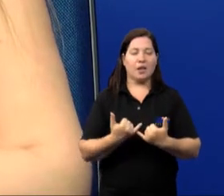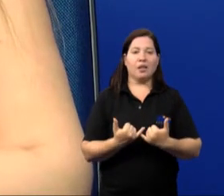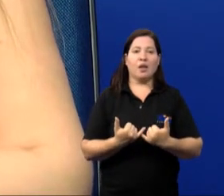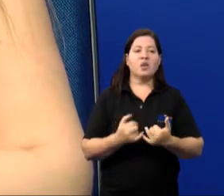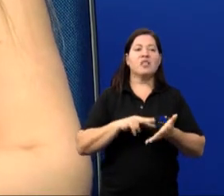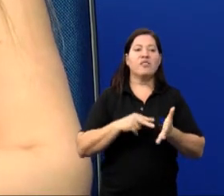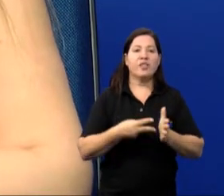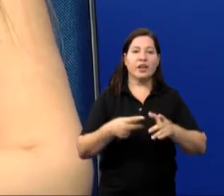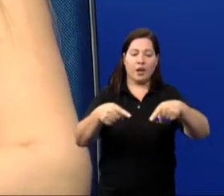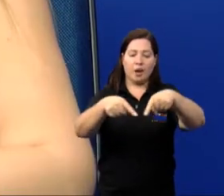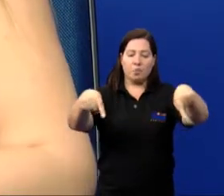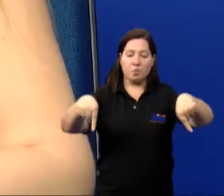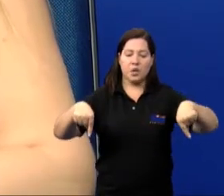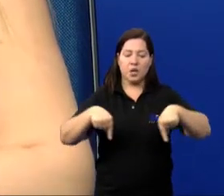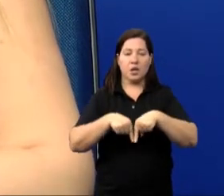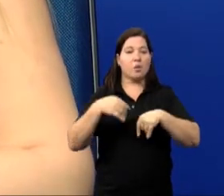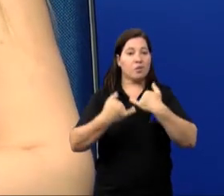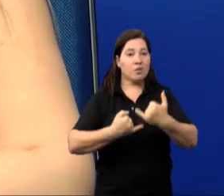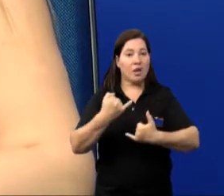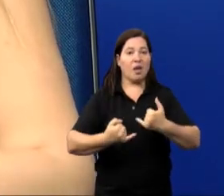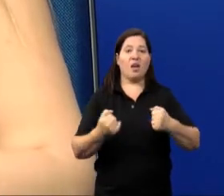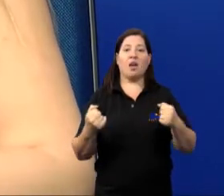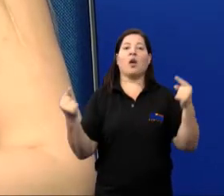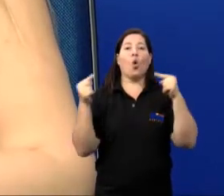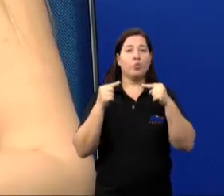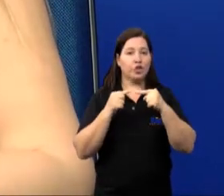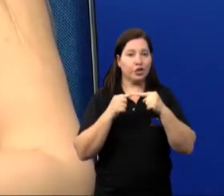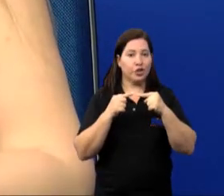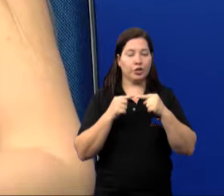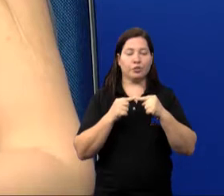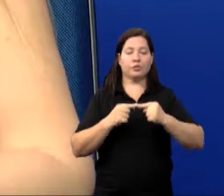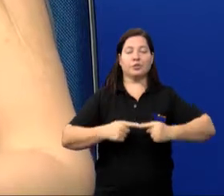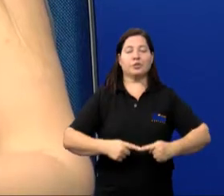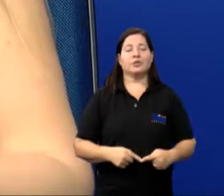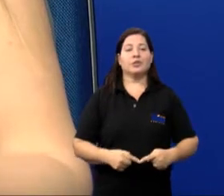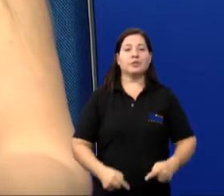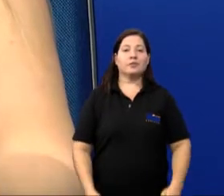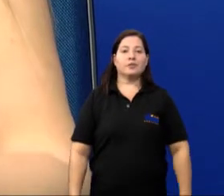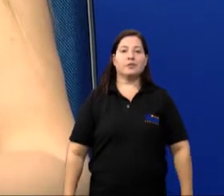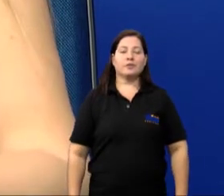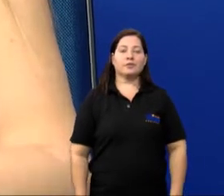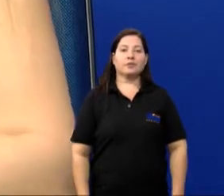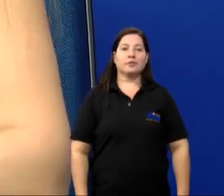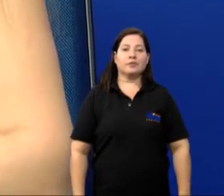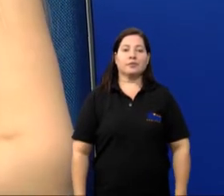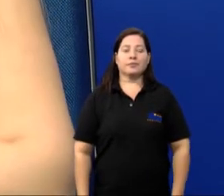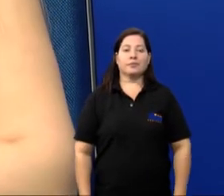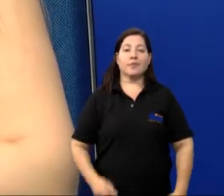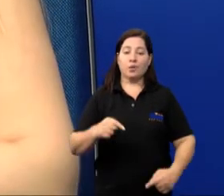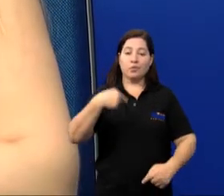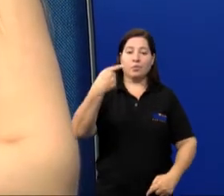seus objetivos, né, nesse sentido. E aí, a partir, provavelmente, no